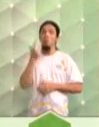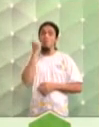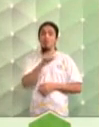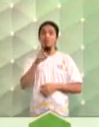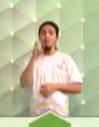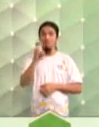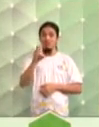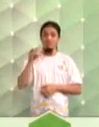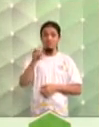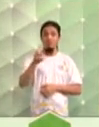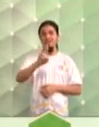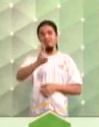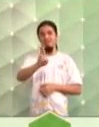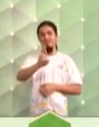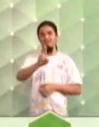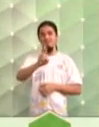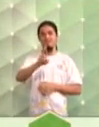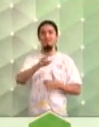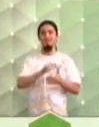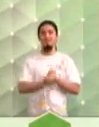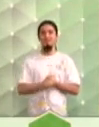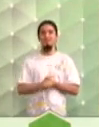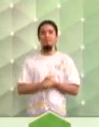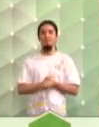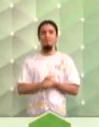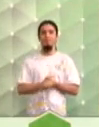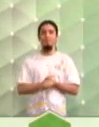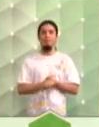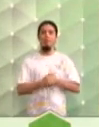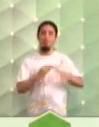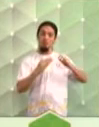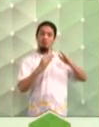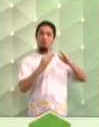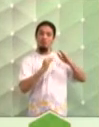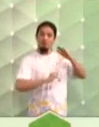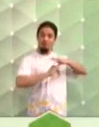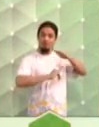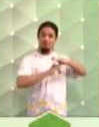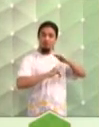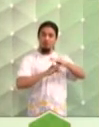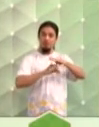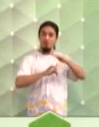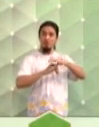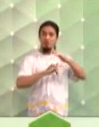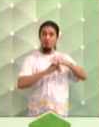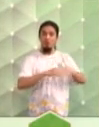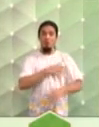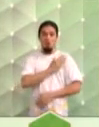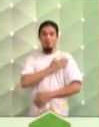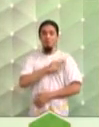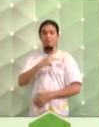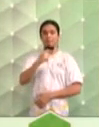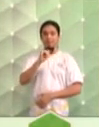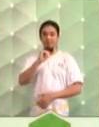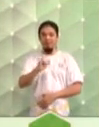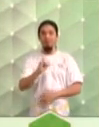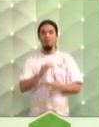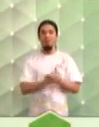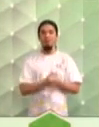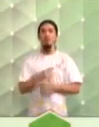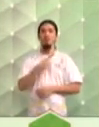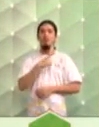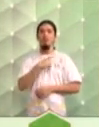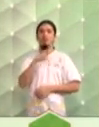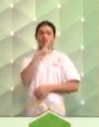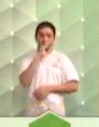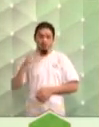Foi o Abrigo Coração do Pai. Ah, Coração do Pai. Foi, quando eu vi Abrigo, coração, eu pensei que... Foi. Foi o Abrigo Coração do Pai, que fica lá no Japim, recebe crianças